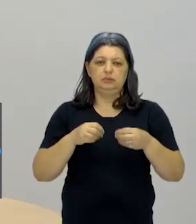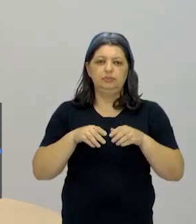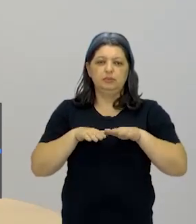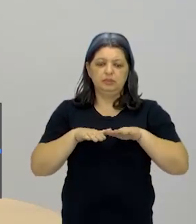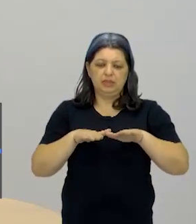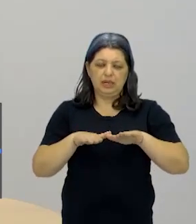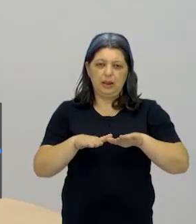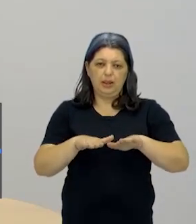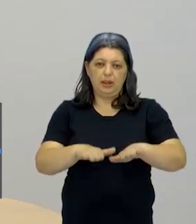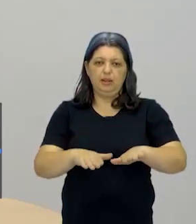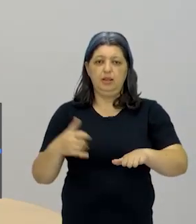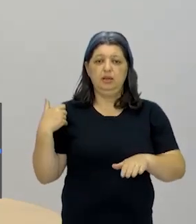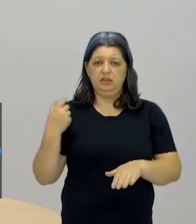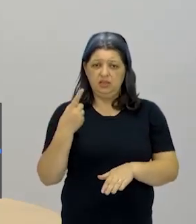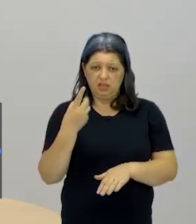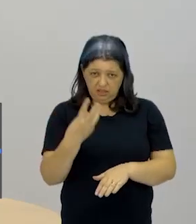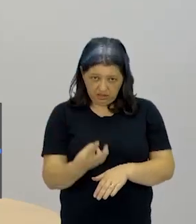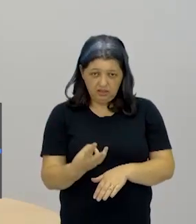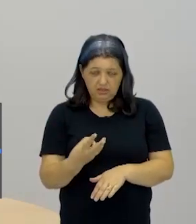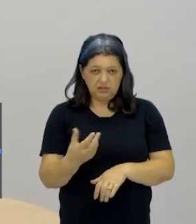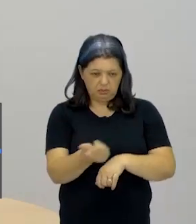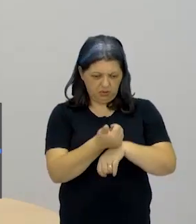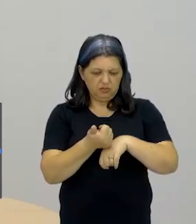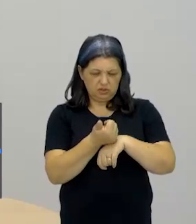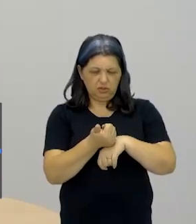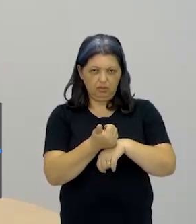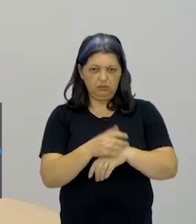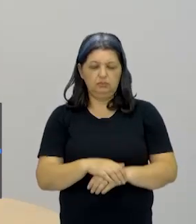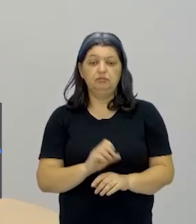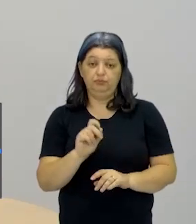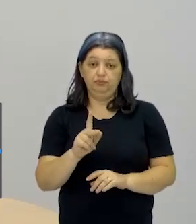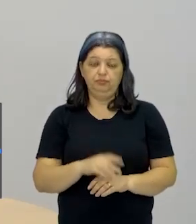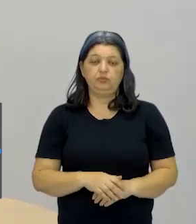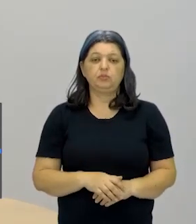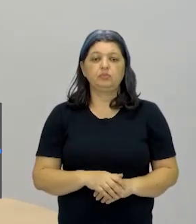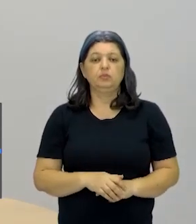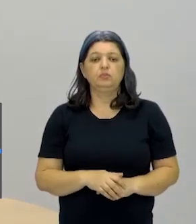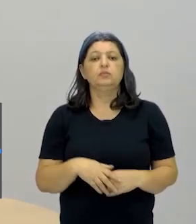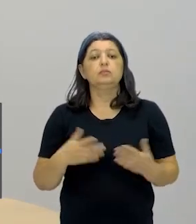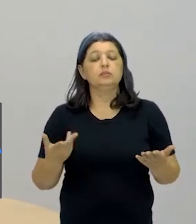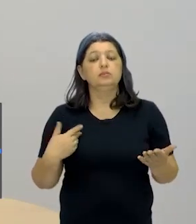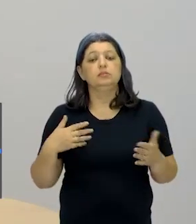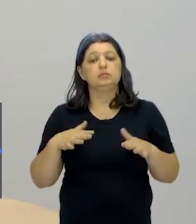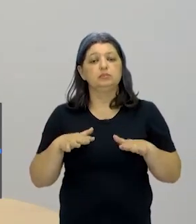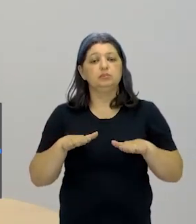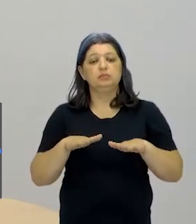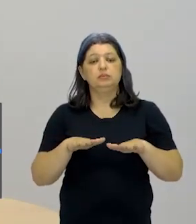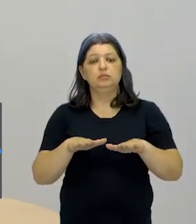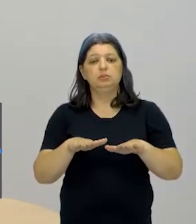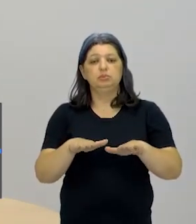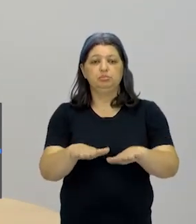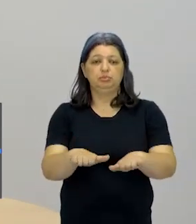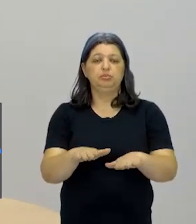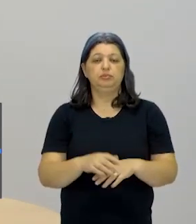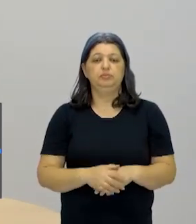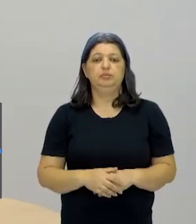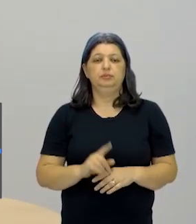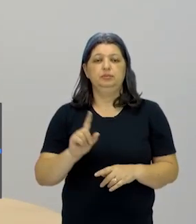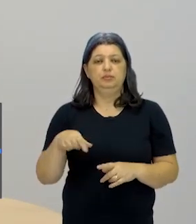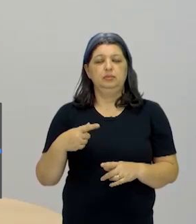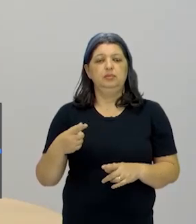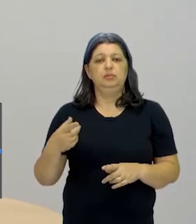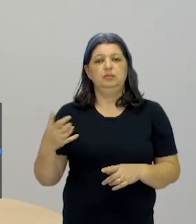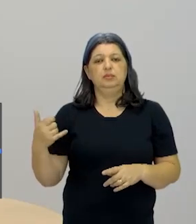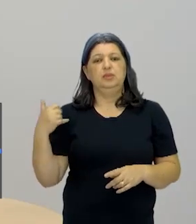com 13 anos de idade. Isso é verdade, tá lá na história do meu avô. Ele foi alfaiate. E aí, quando chegou com uma certa idade, ele não